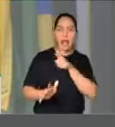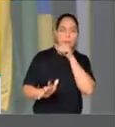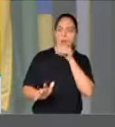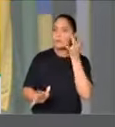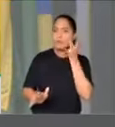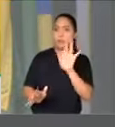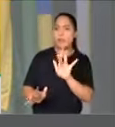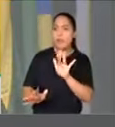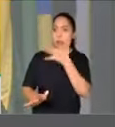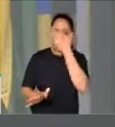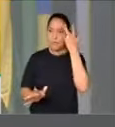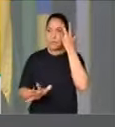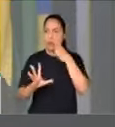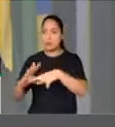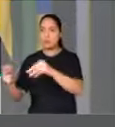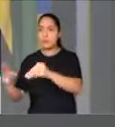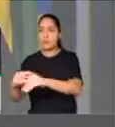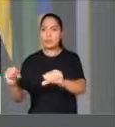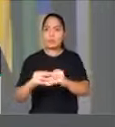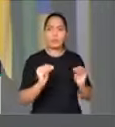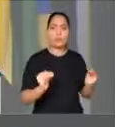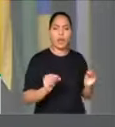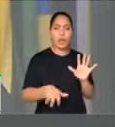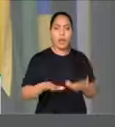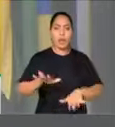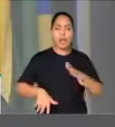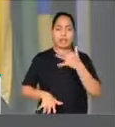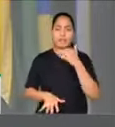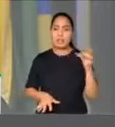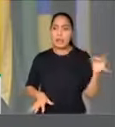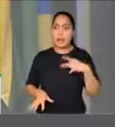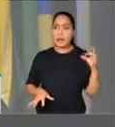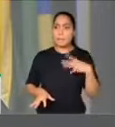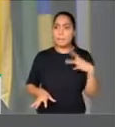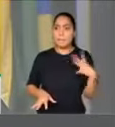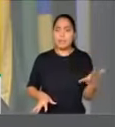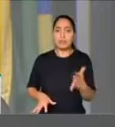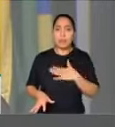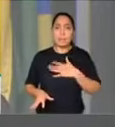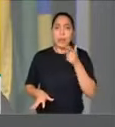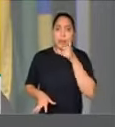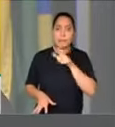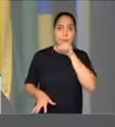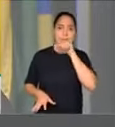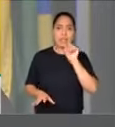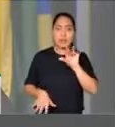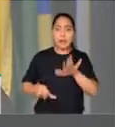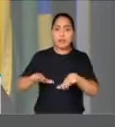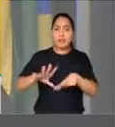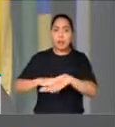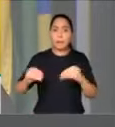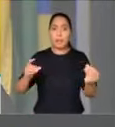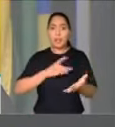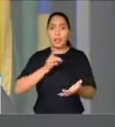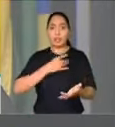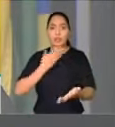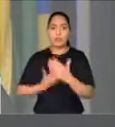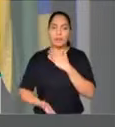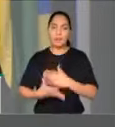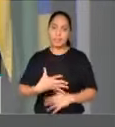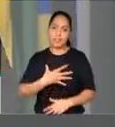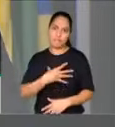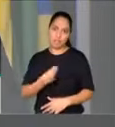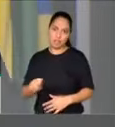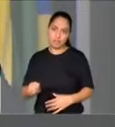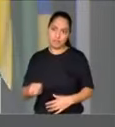sumiam. E o medo da minha mãe, por ser tão enérgica comigo, era esse, de perder o filho dela, que ela tanto amava. E hoje